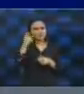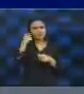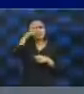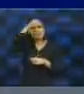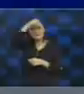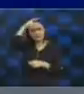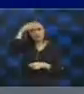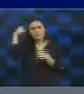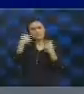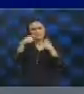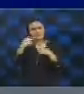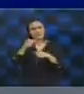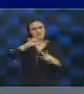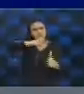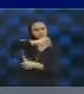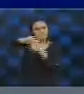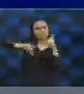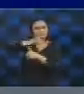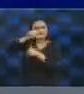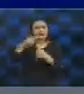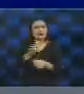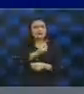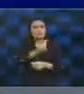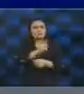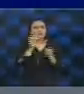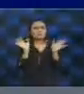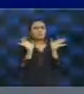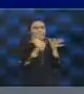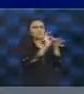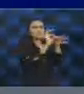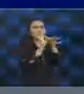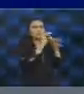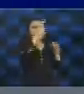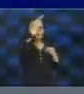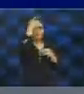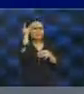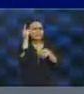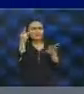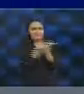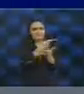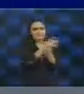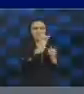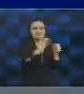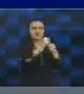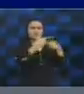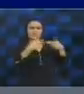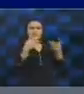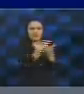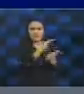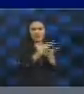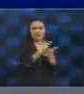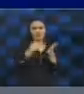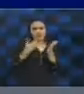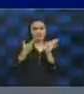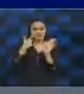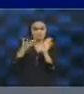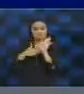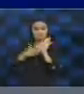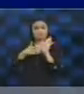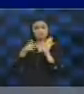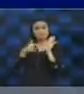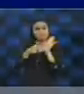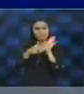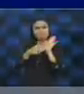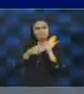precisa sair dessa atitude de conivência com a empresa dos presos da Mau Caminho. E eu vou lhe entregar, está aqui o Diário Oficial. O senhor não vai